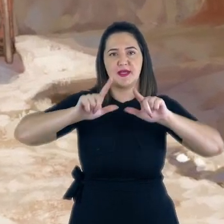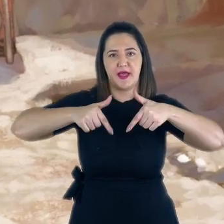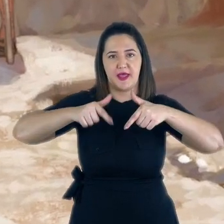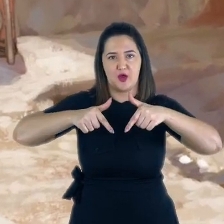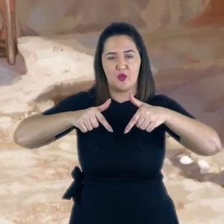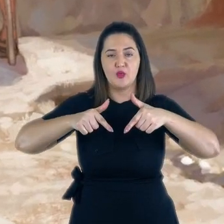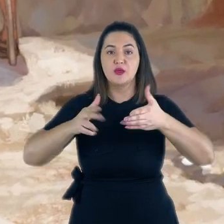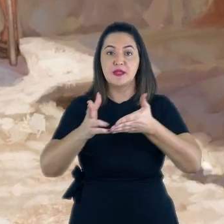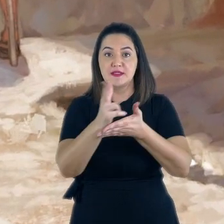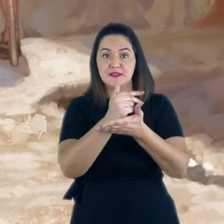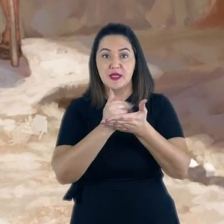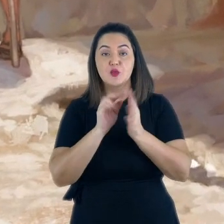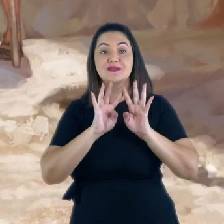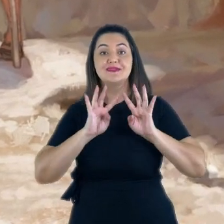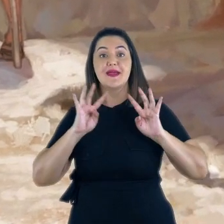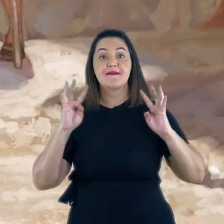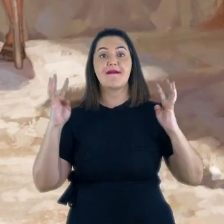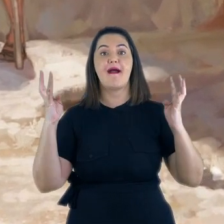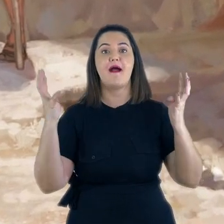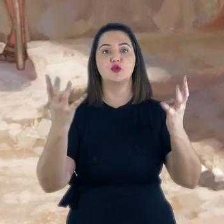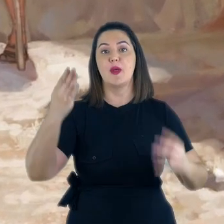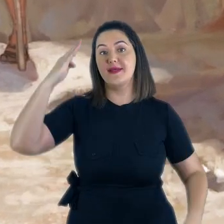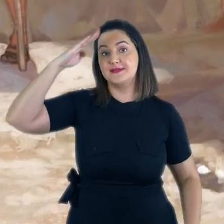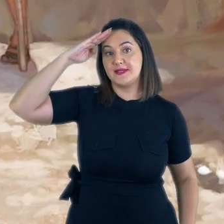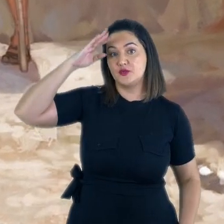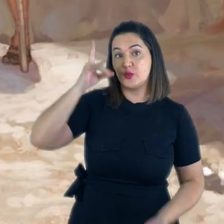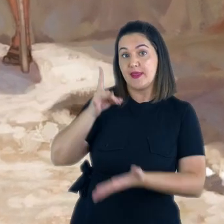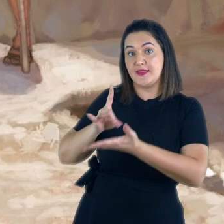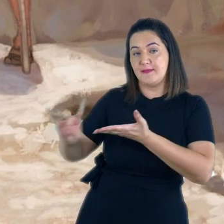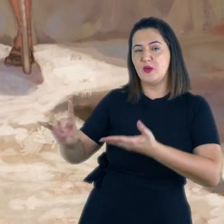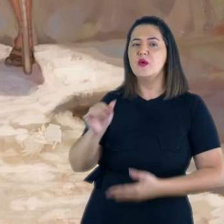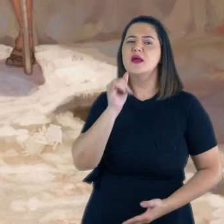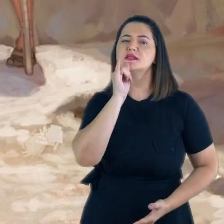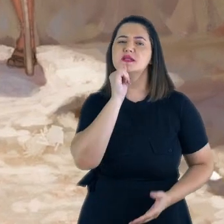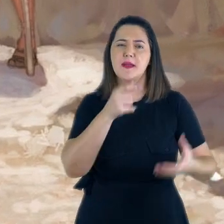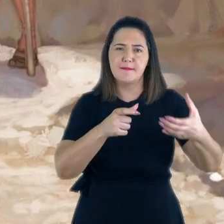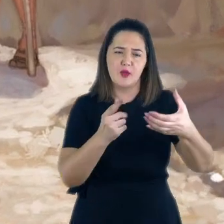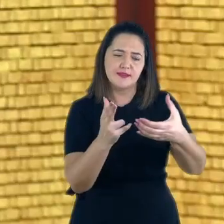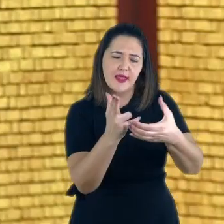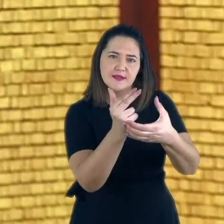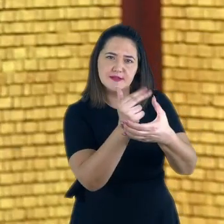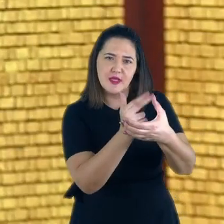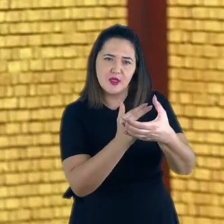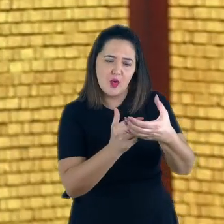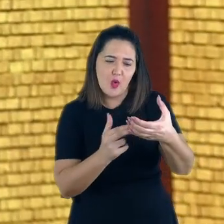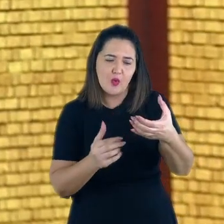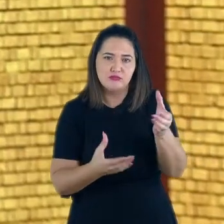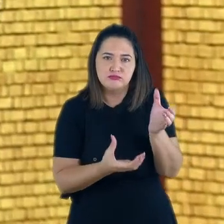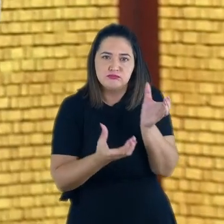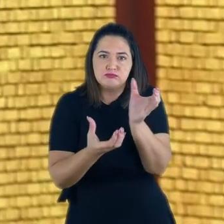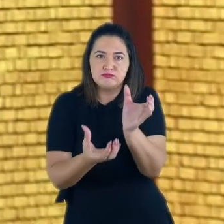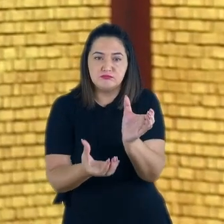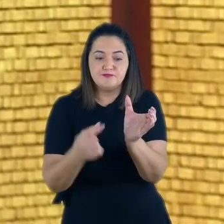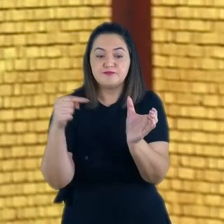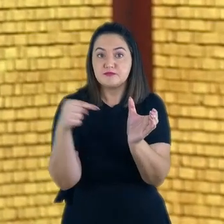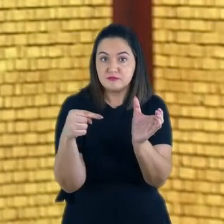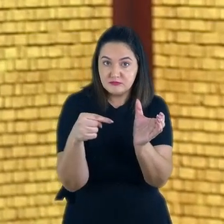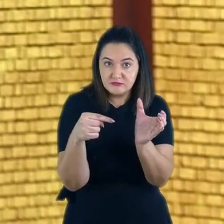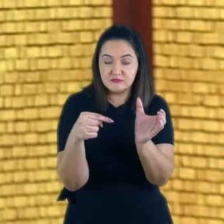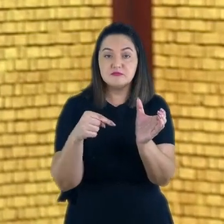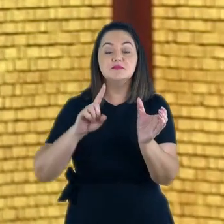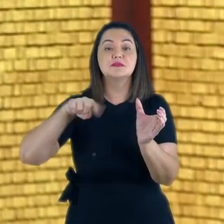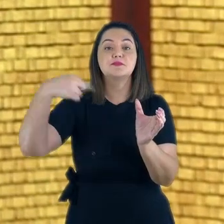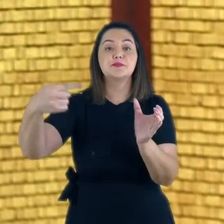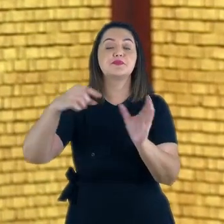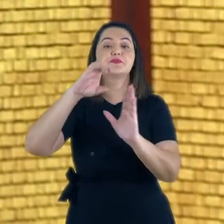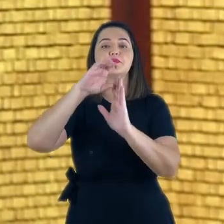miniatura da cidade cercada por exércitos inimigos antes da sua destruição. Mas quando você vai para os versos 4